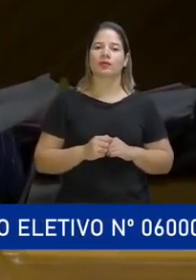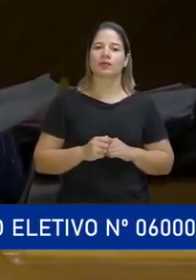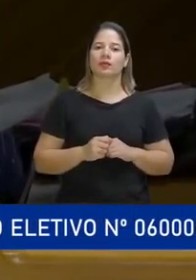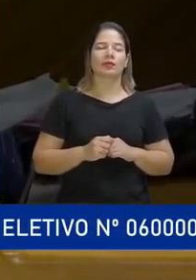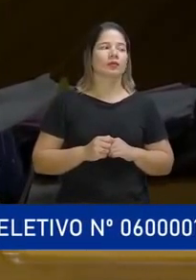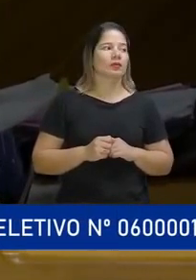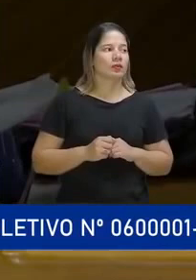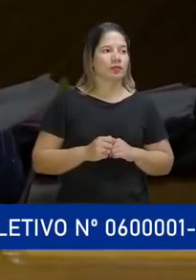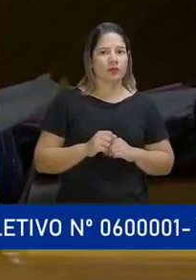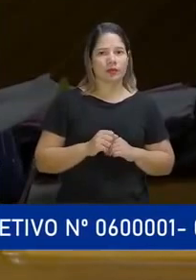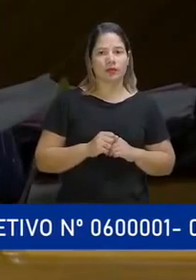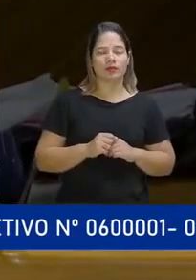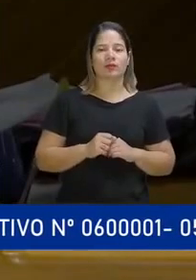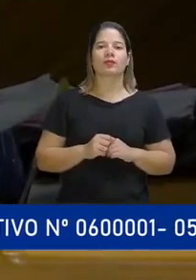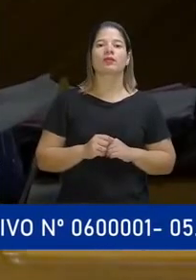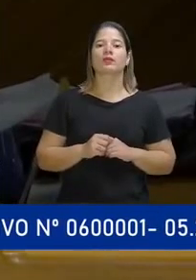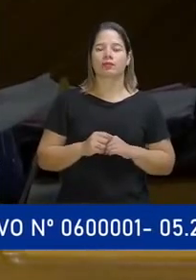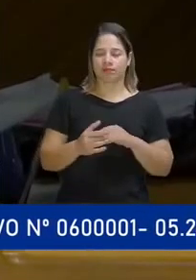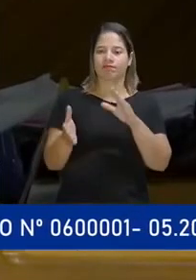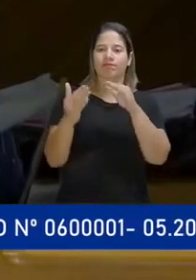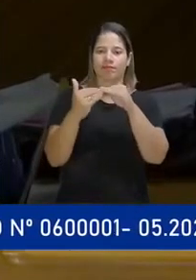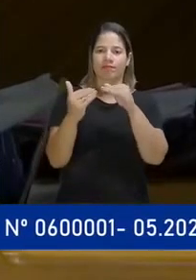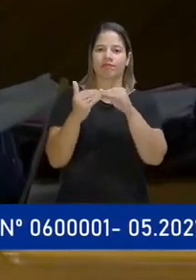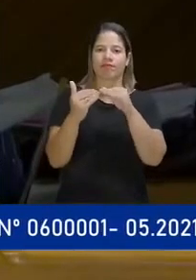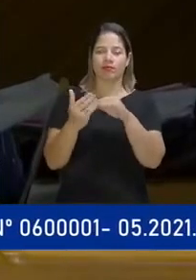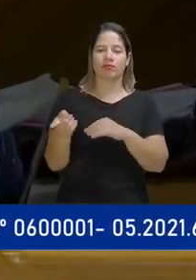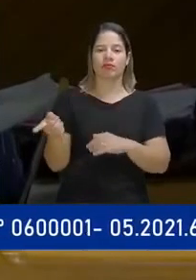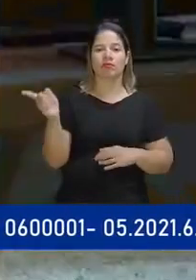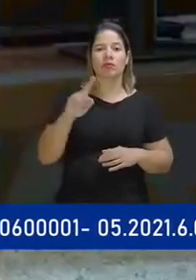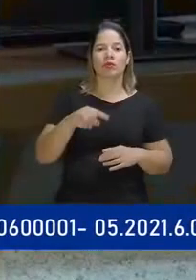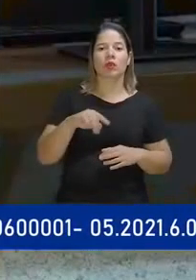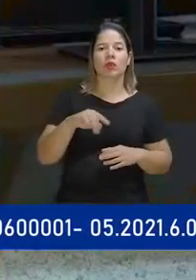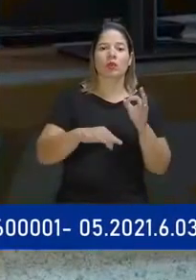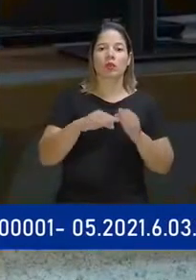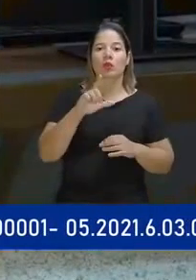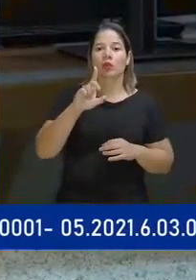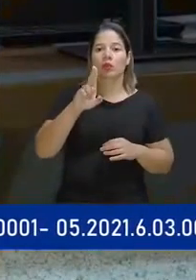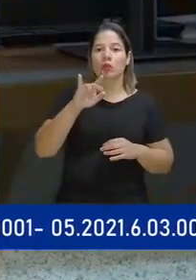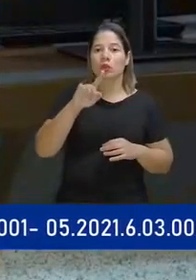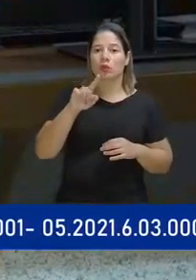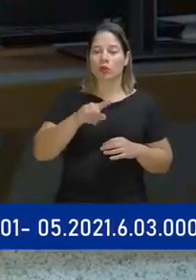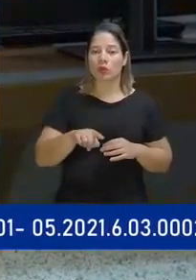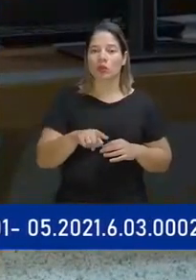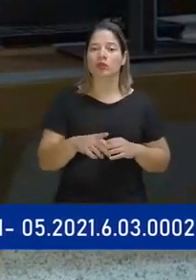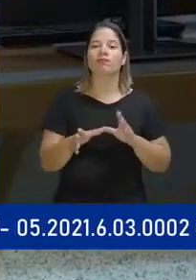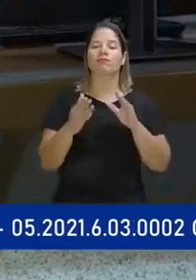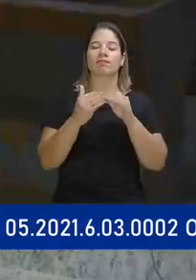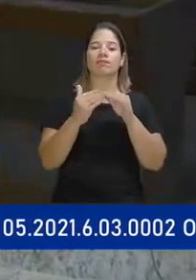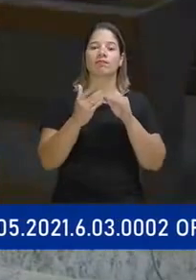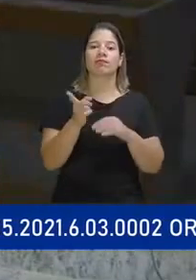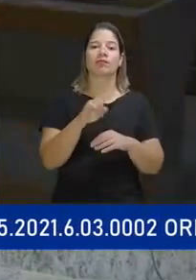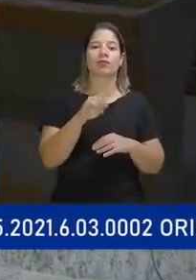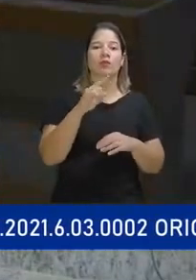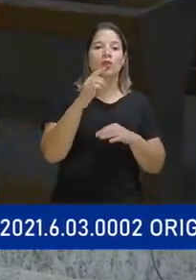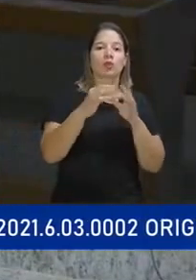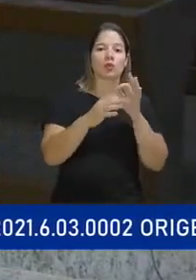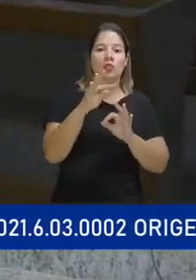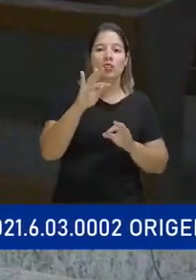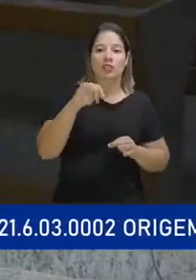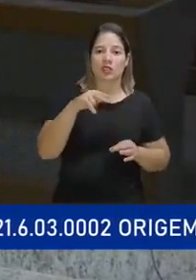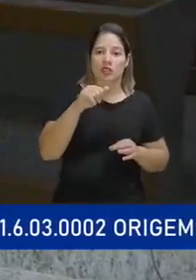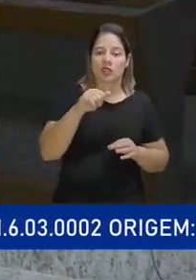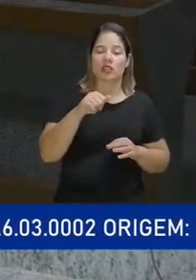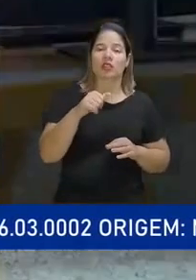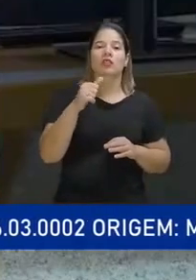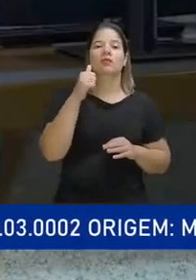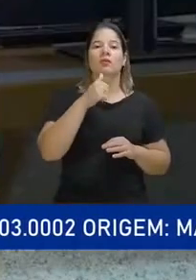Assim, áudio, Juscelio. Pronto. Acompanho, Excelência. Ok. Juiz Paulo Madeira. Acompanho também, presidente. Juíza Tina Souza.